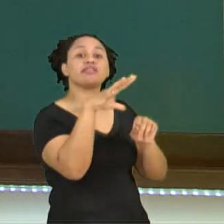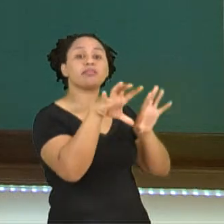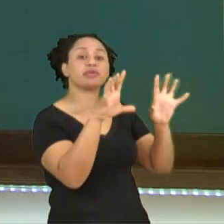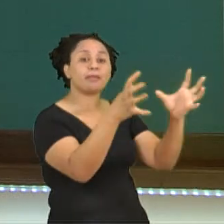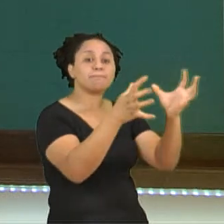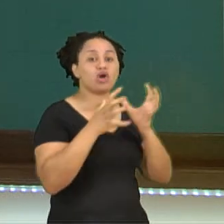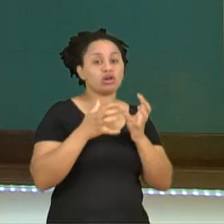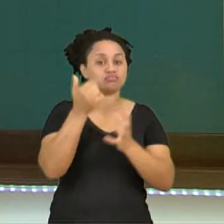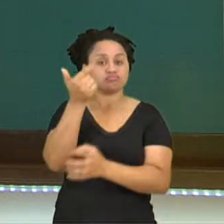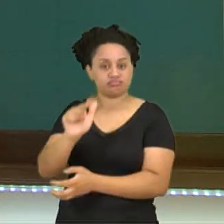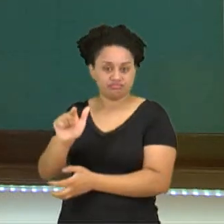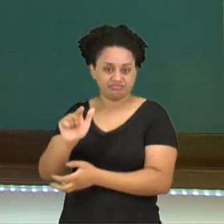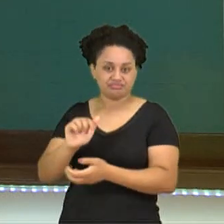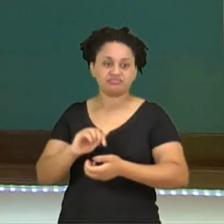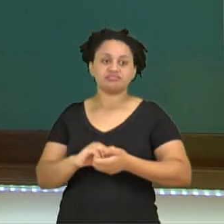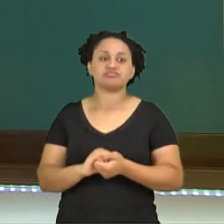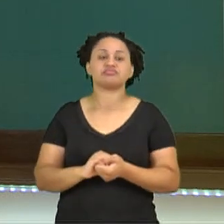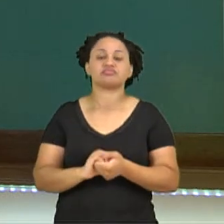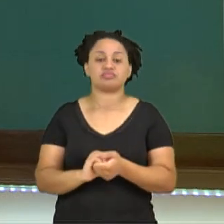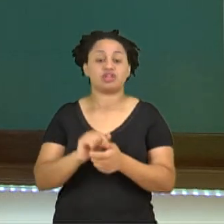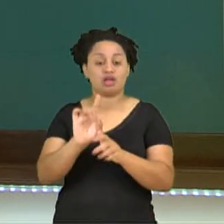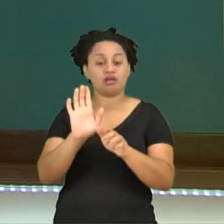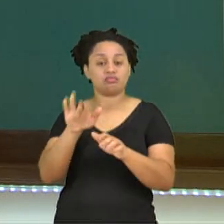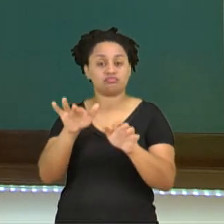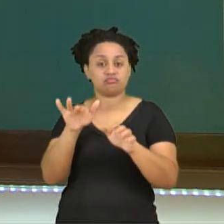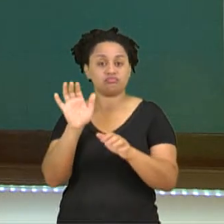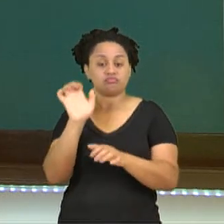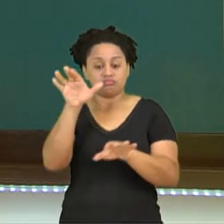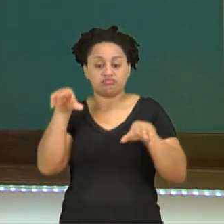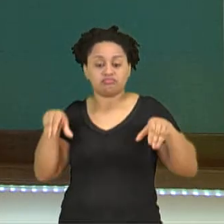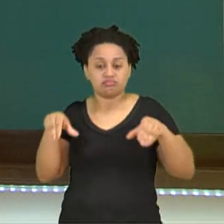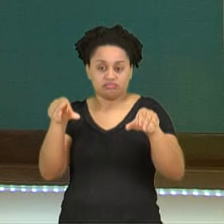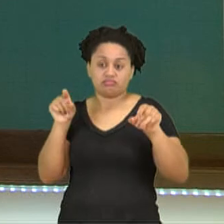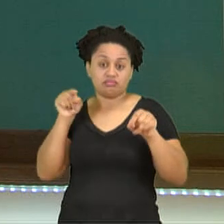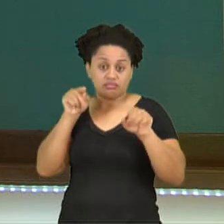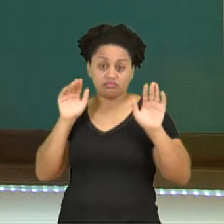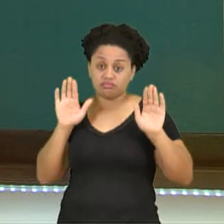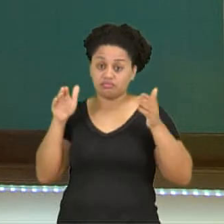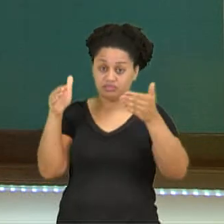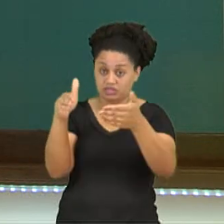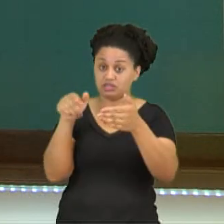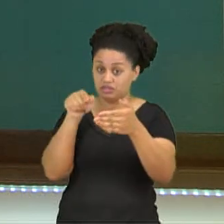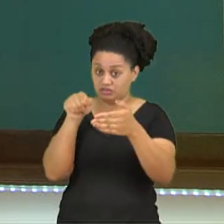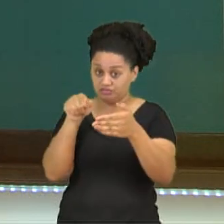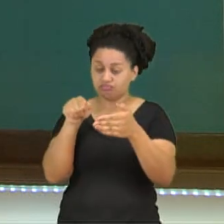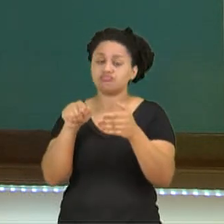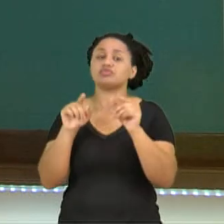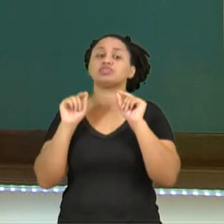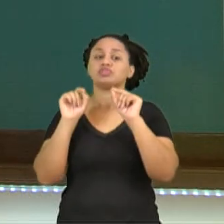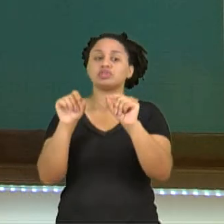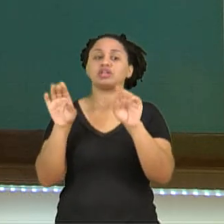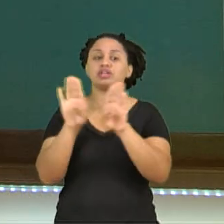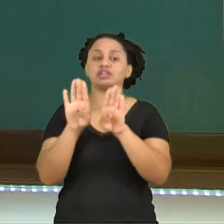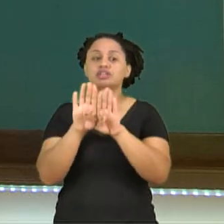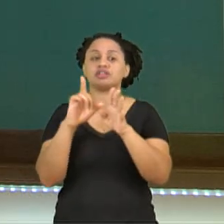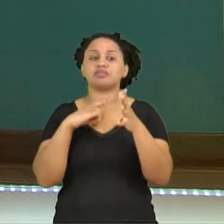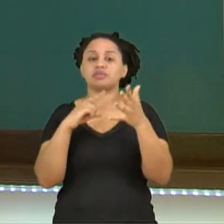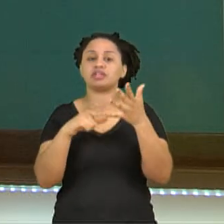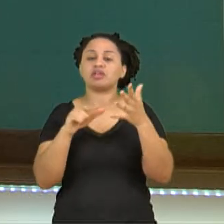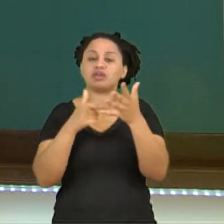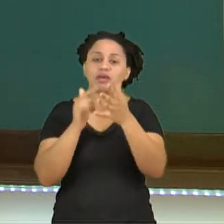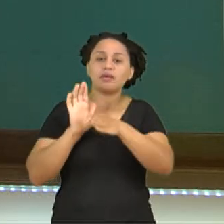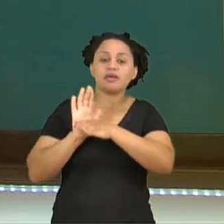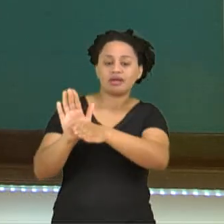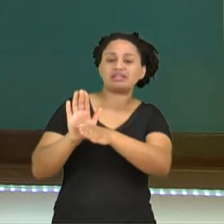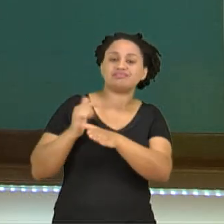realizamos. Exclusivamente no basquetebol de cadeiras de rodas, em cadeiras de rodas, nós também temos empurrar a